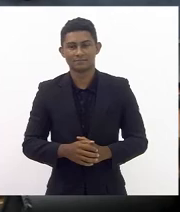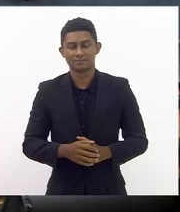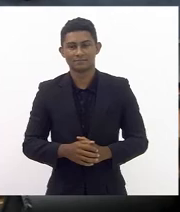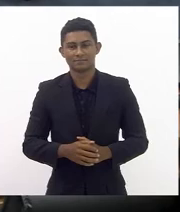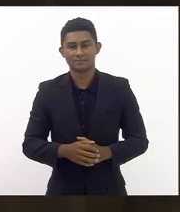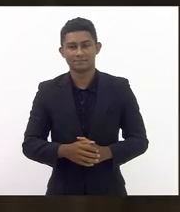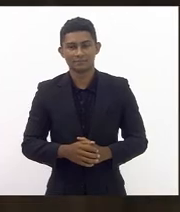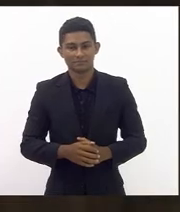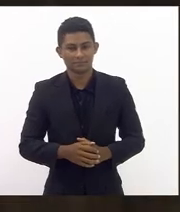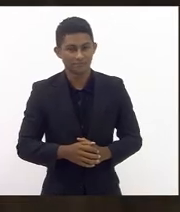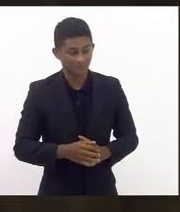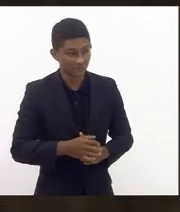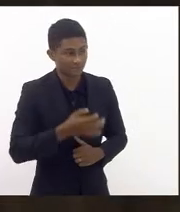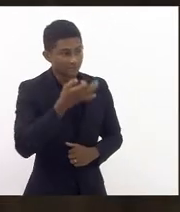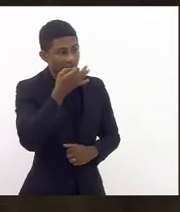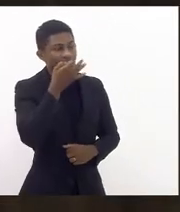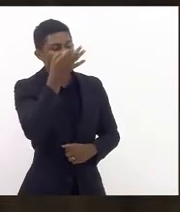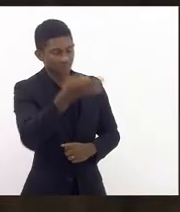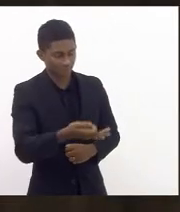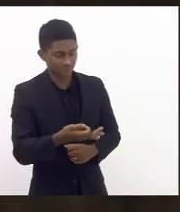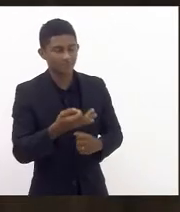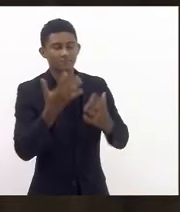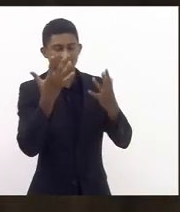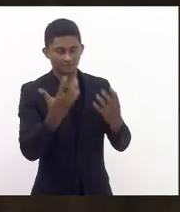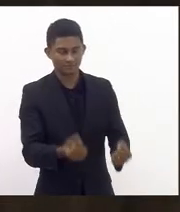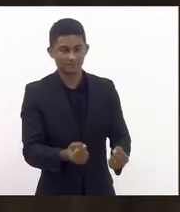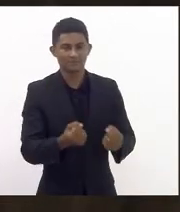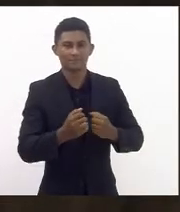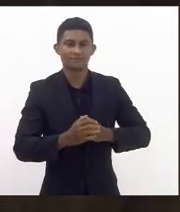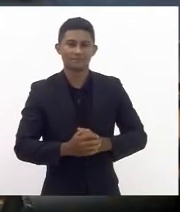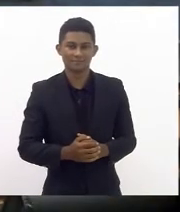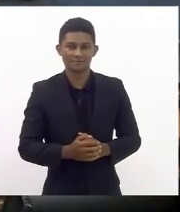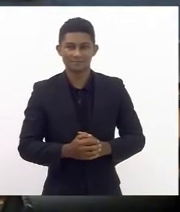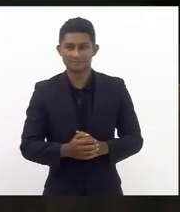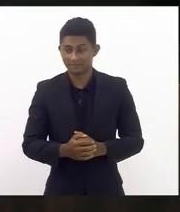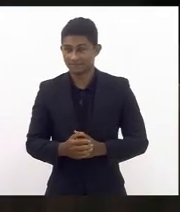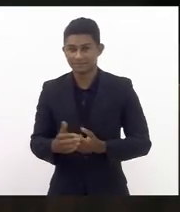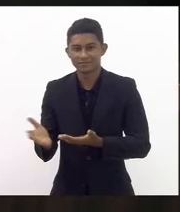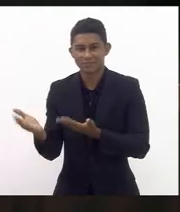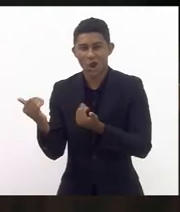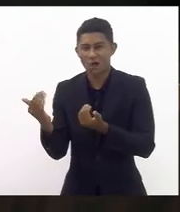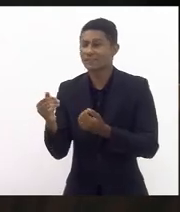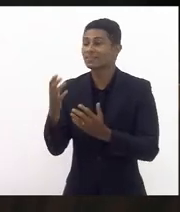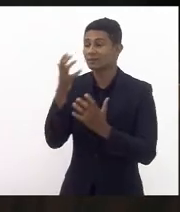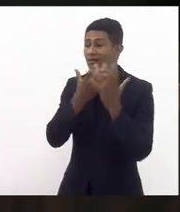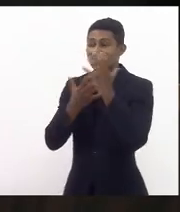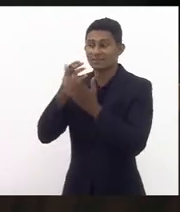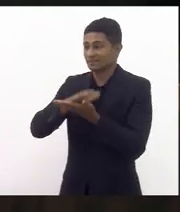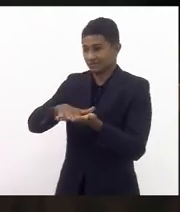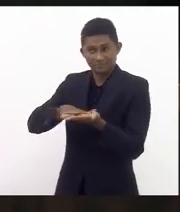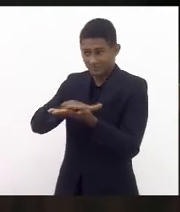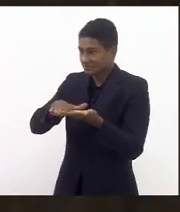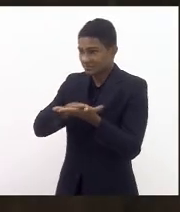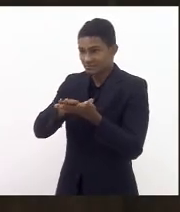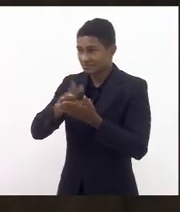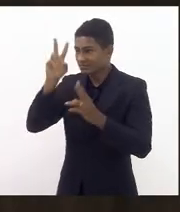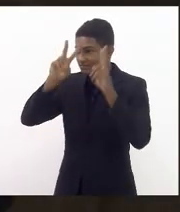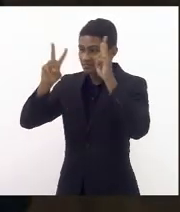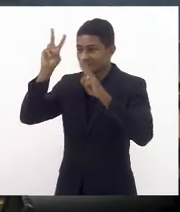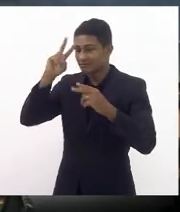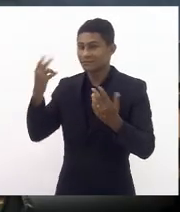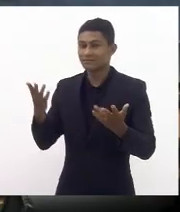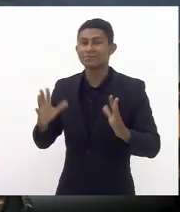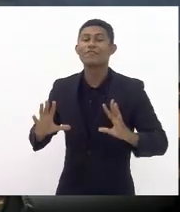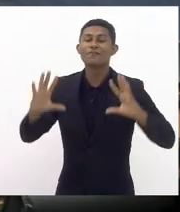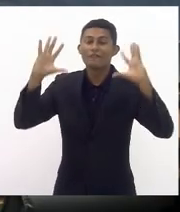O parecer é favorável, presidente. Jovem Guarda não vai cantar nada, nem relembrar? Festa